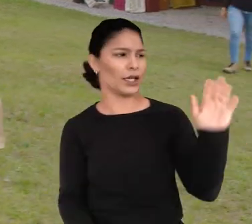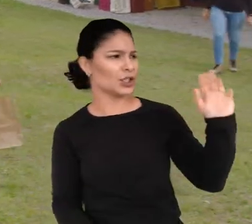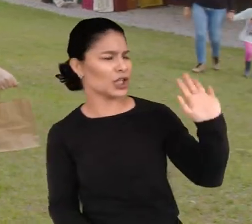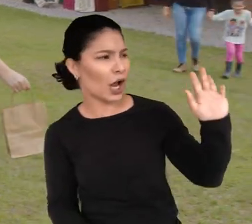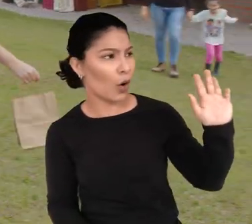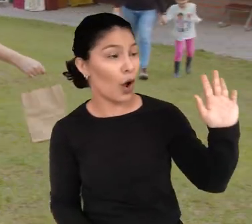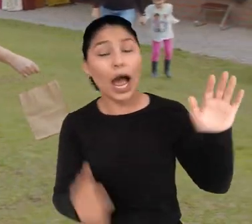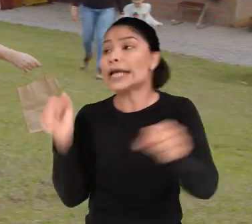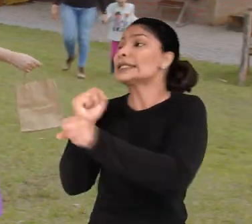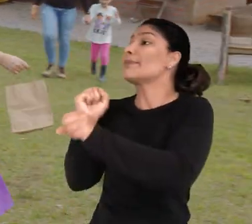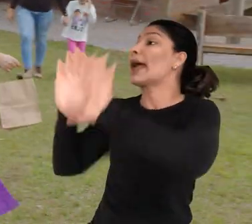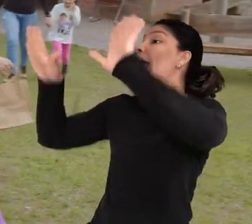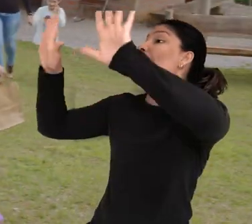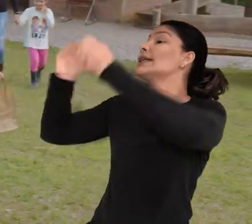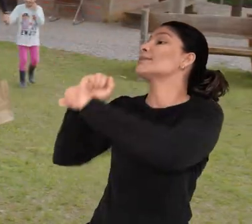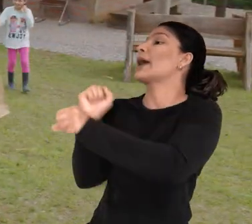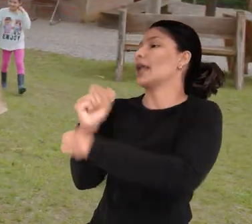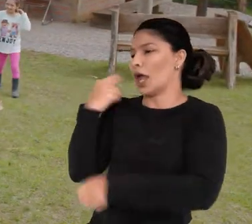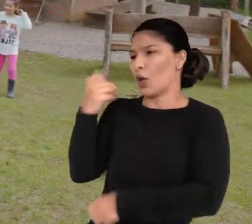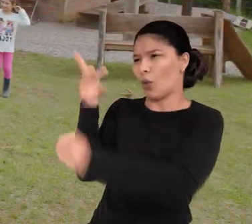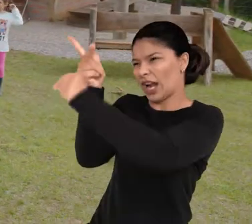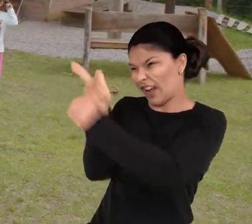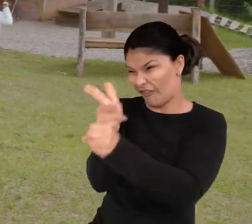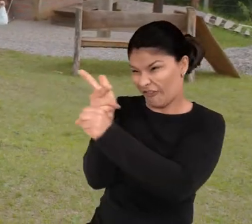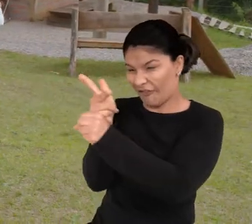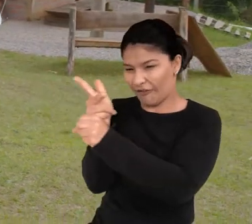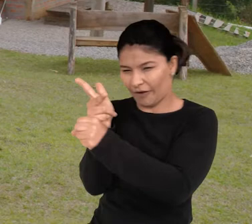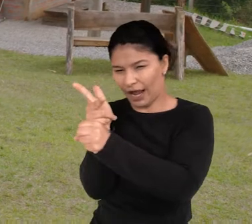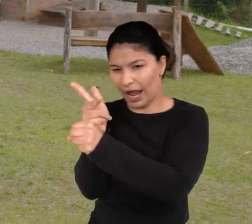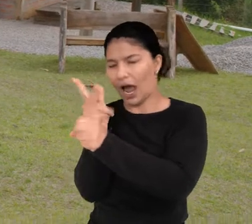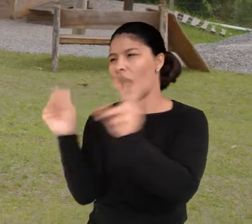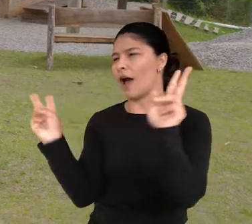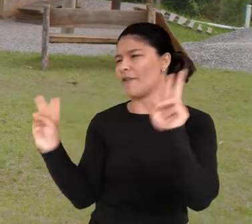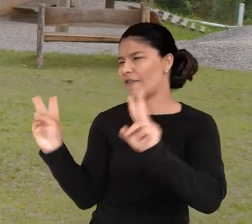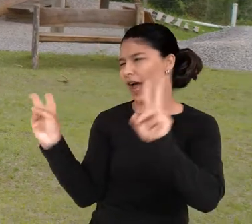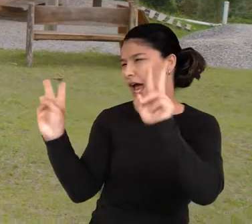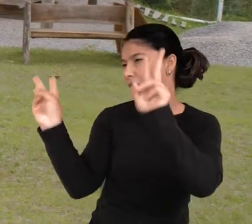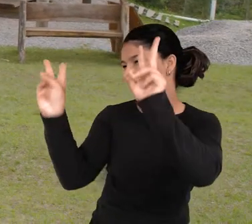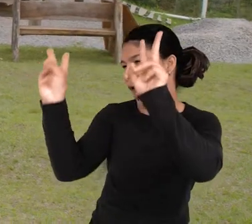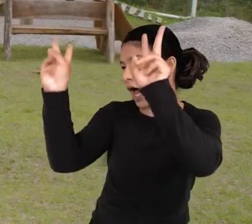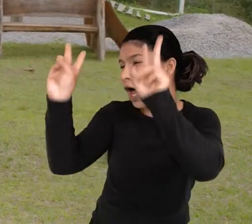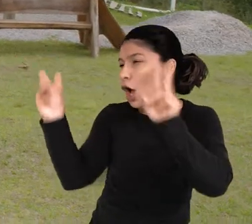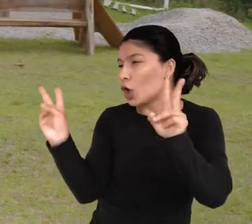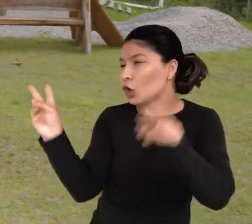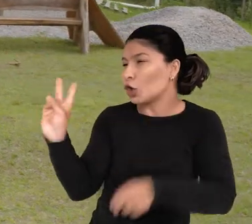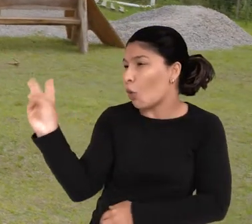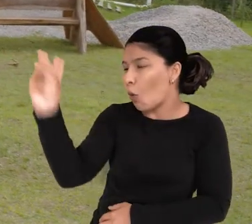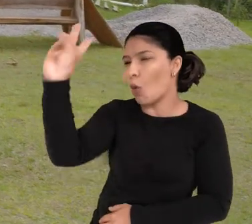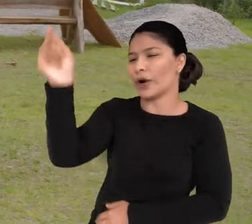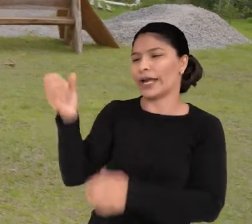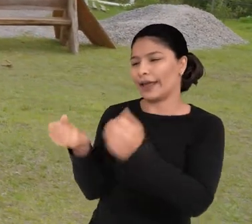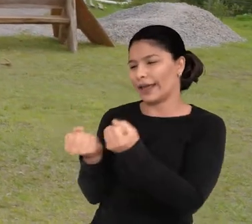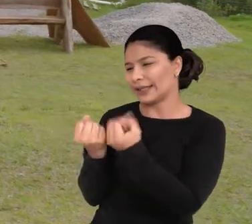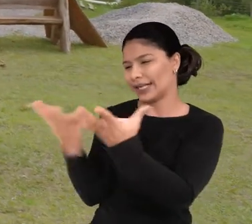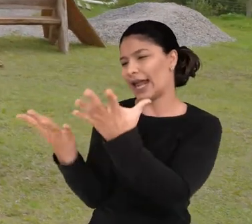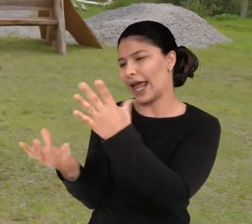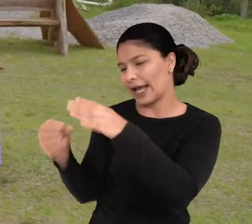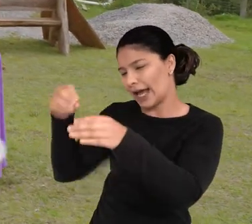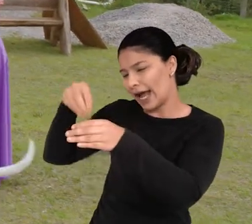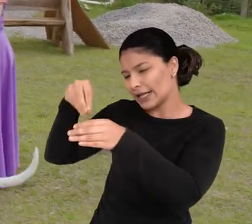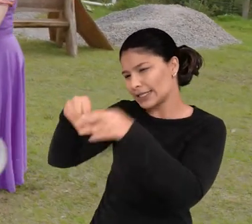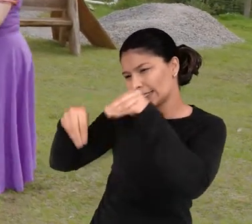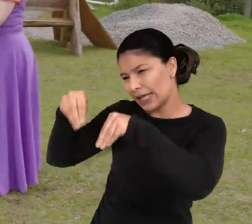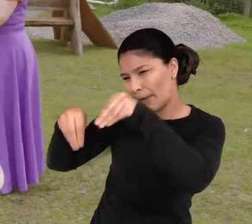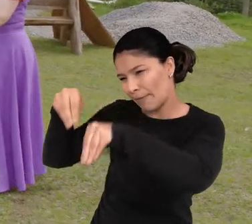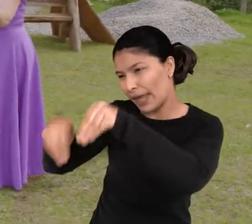Oi, Taís, tchau Ai, espera, Fiorella, espera Já deixa eu gravar aqui Pra valorizar a entrega das